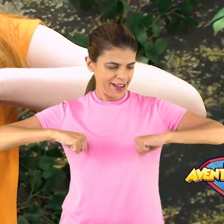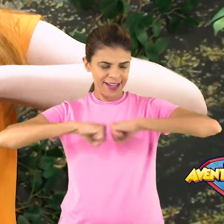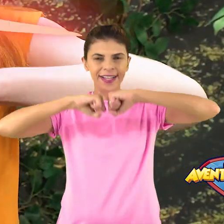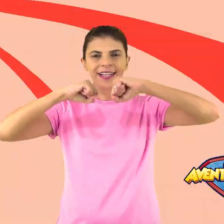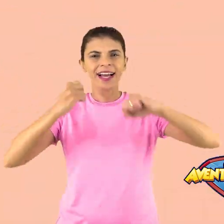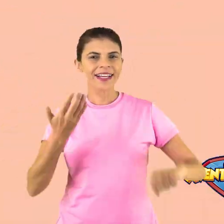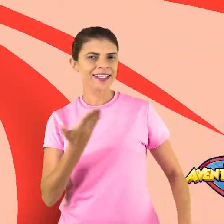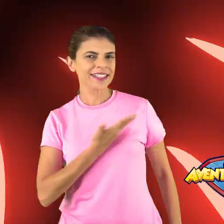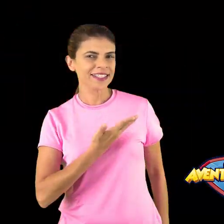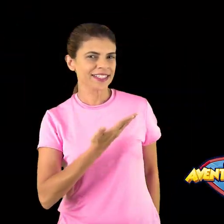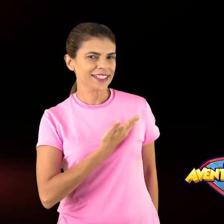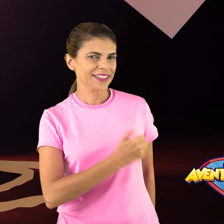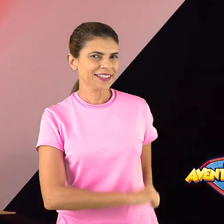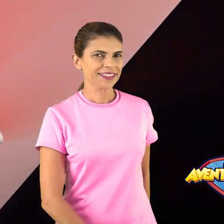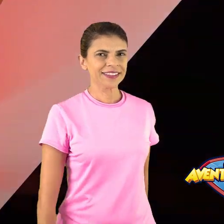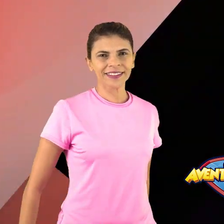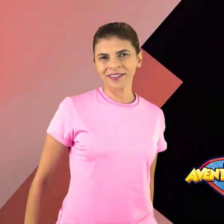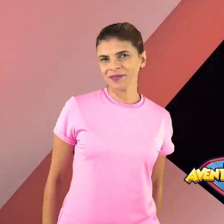amizade!